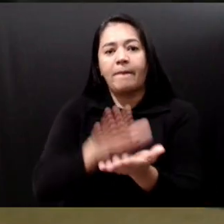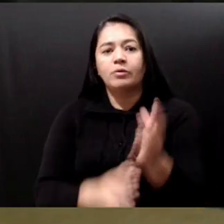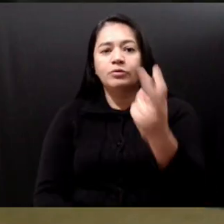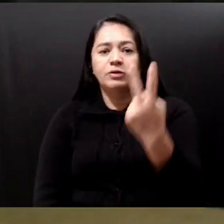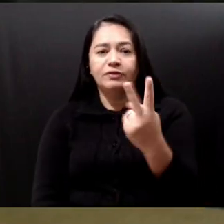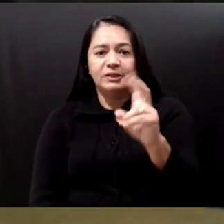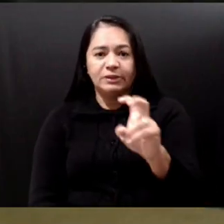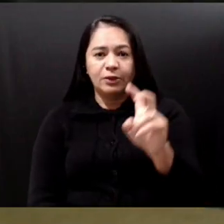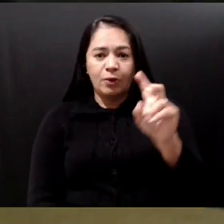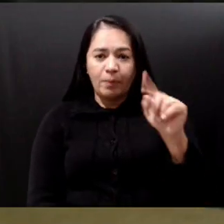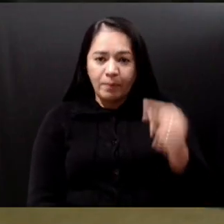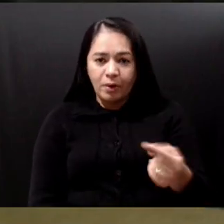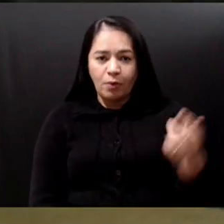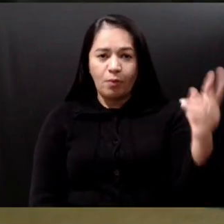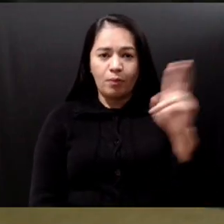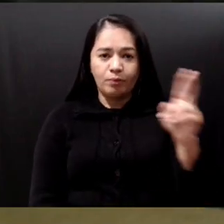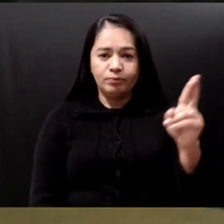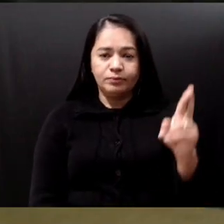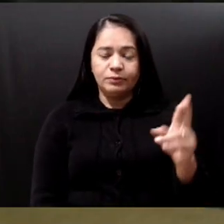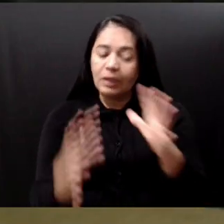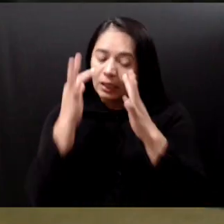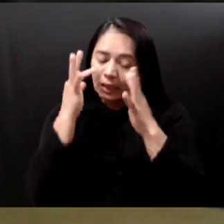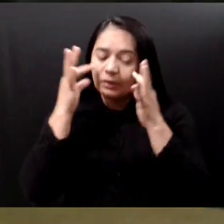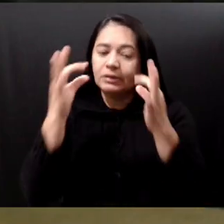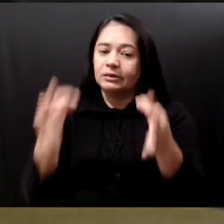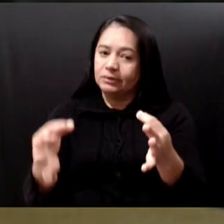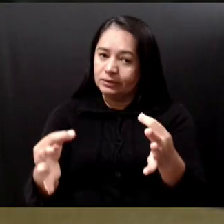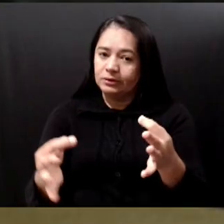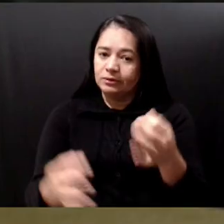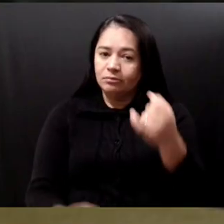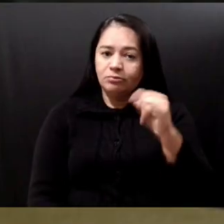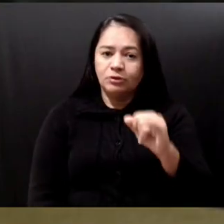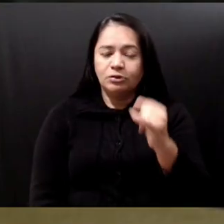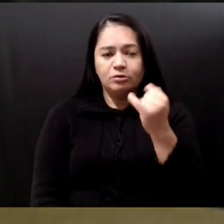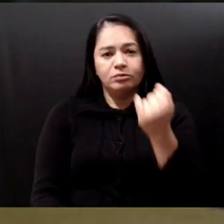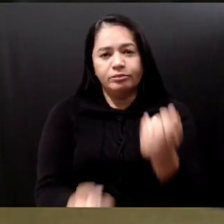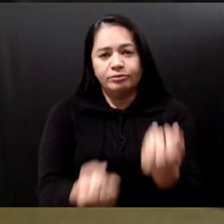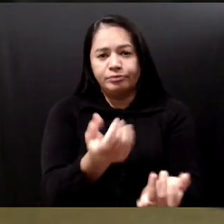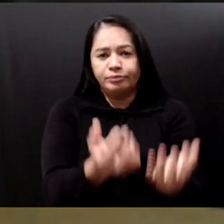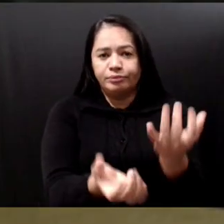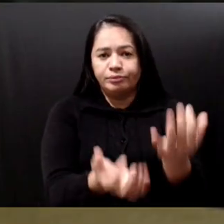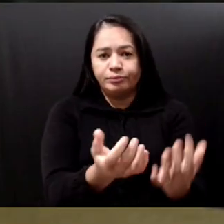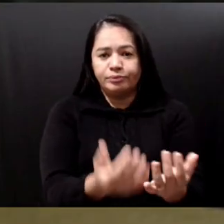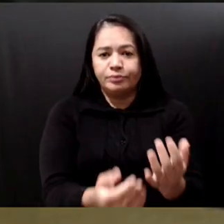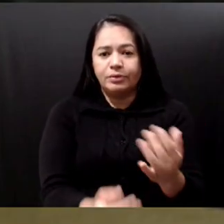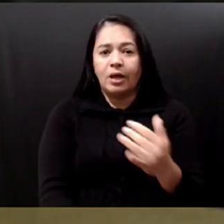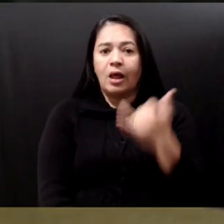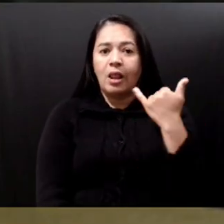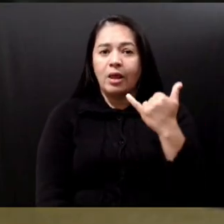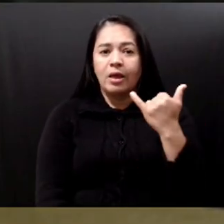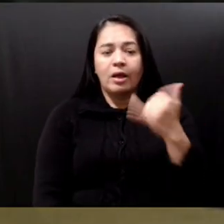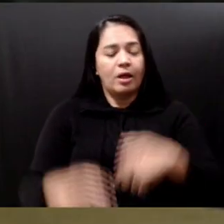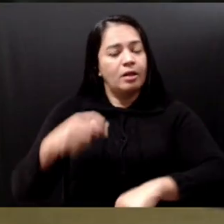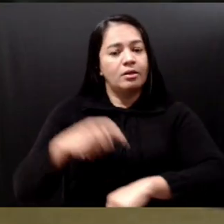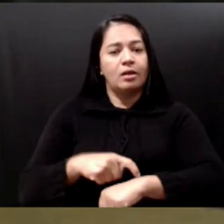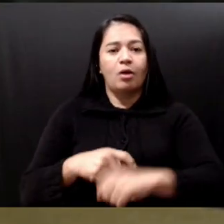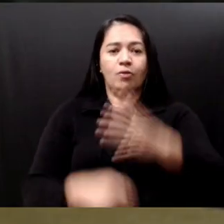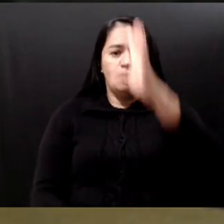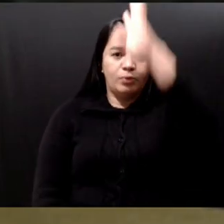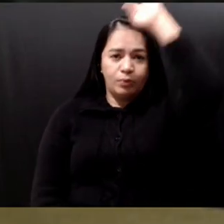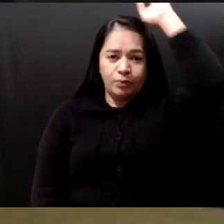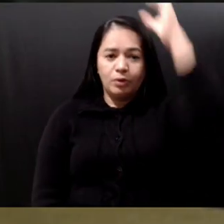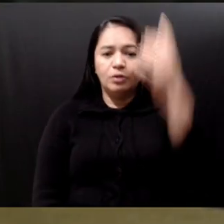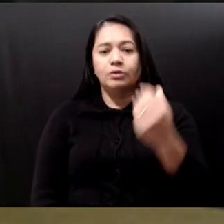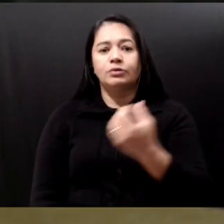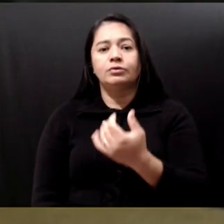fique muito atento. Em caso de incêndios, a orientação é ligar imediatamente para o Corpo de Bombeiros pelo telefone 193. Já em